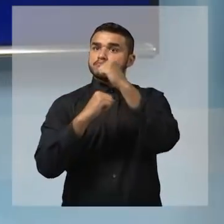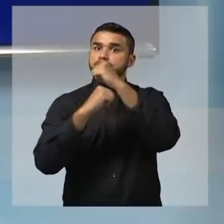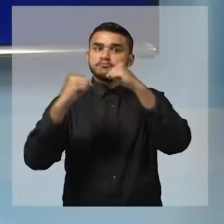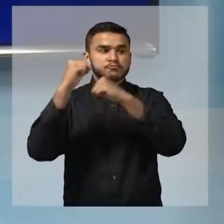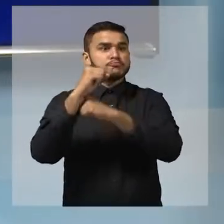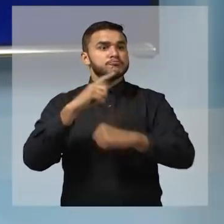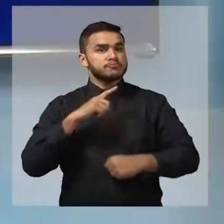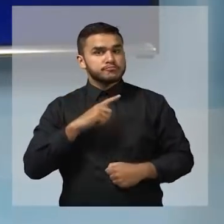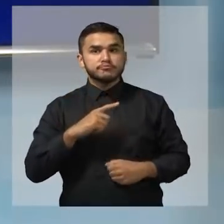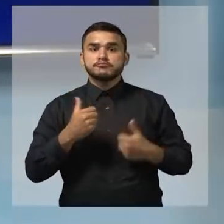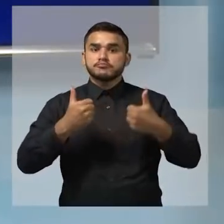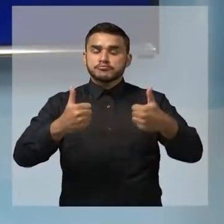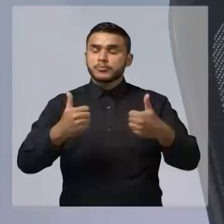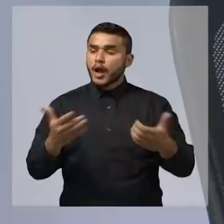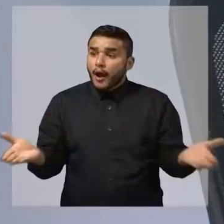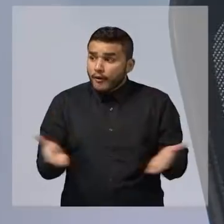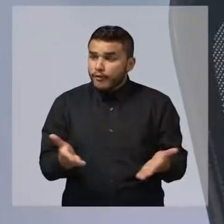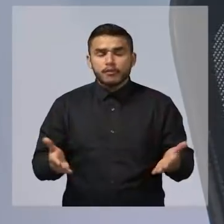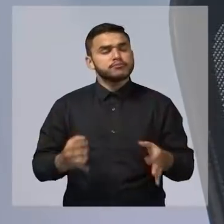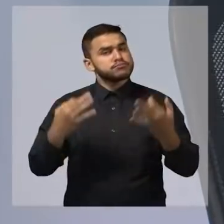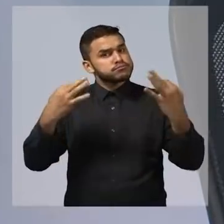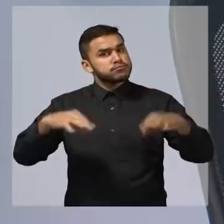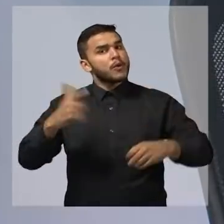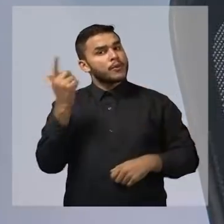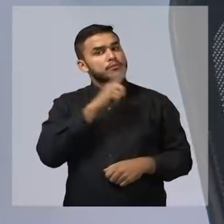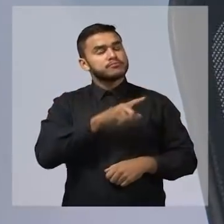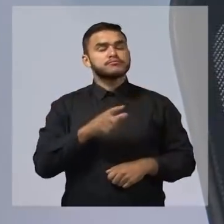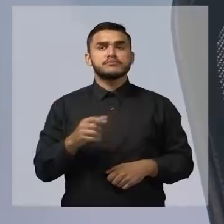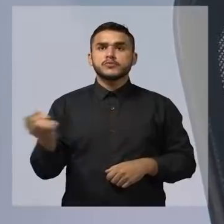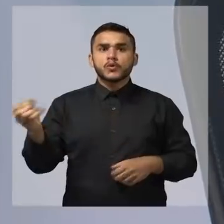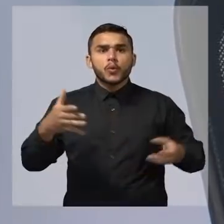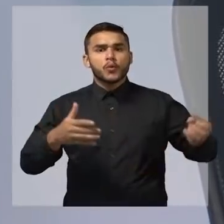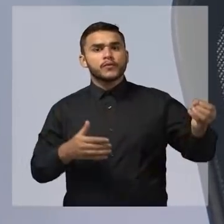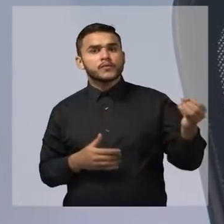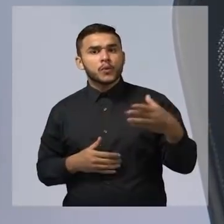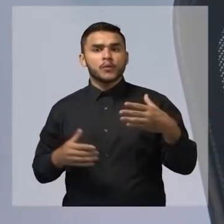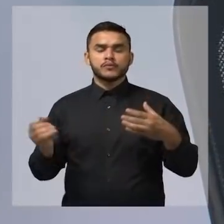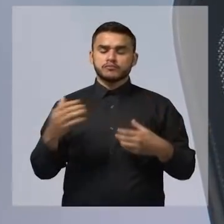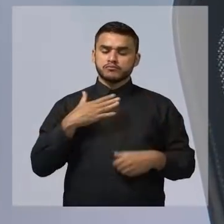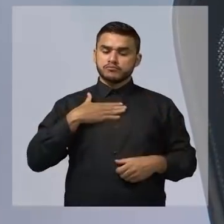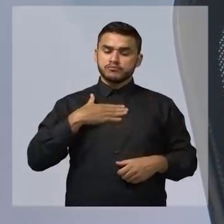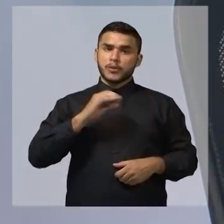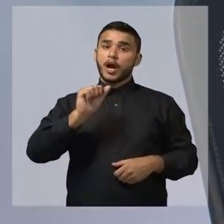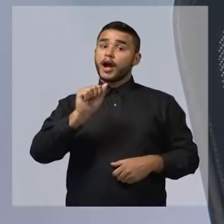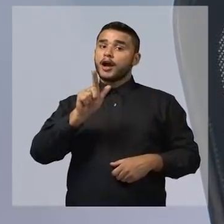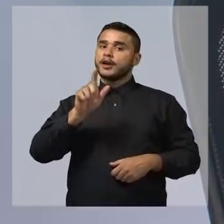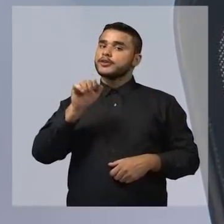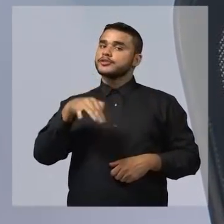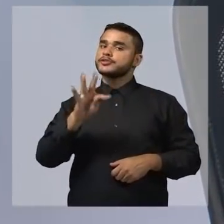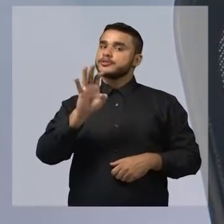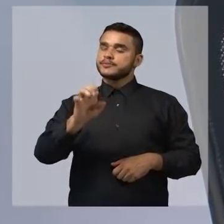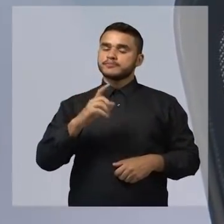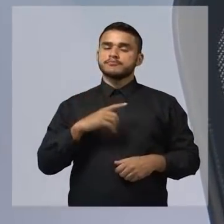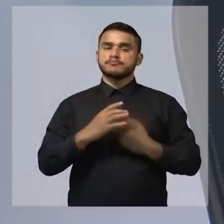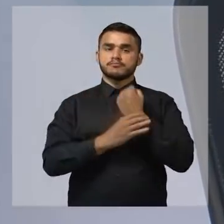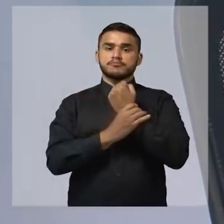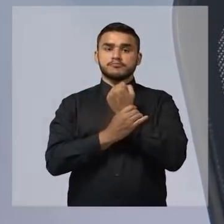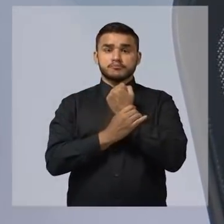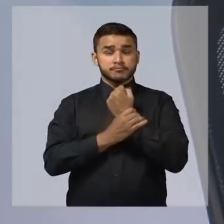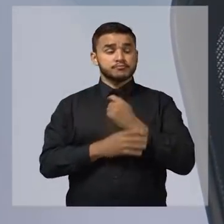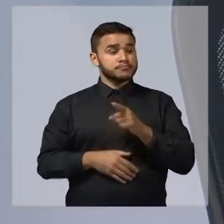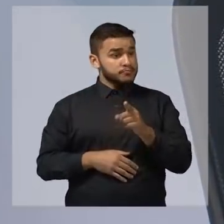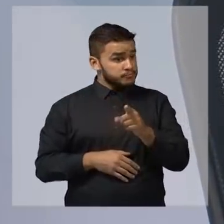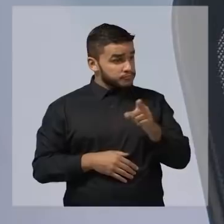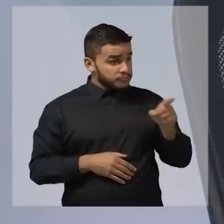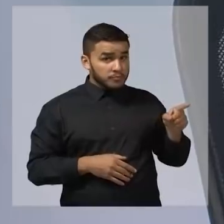está sendo todo remodelado, todo reestruturado, para justamente dar mais proteção para a gente, dar proteção para os presos que estão ali, porque os presos também